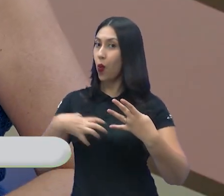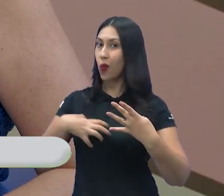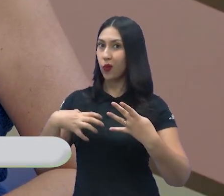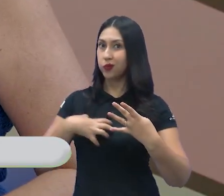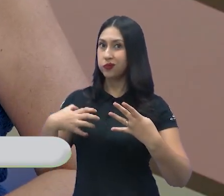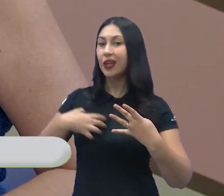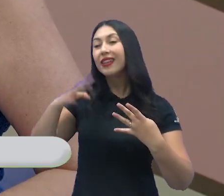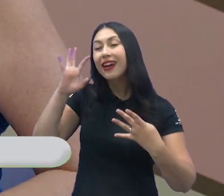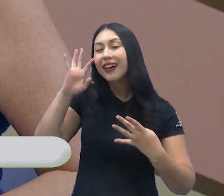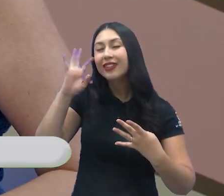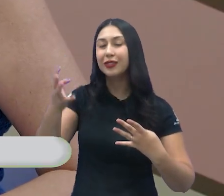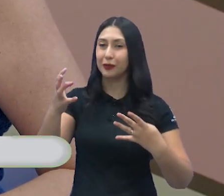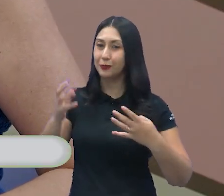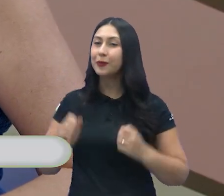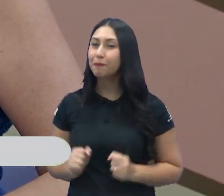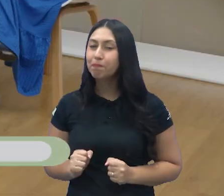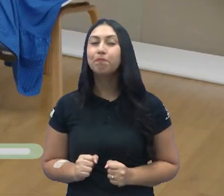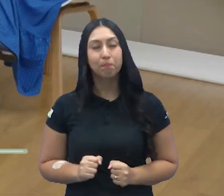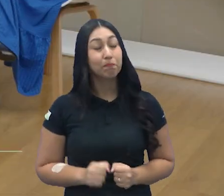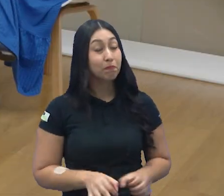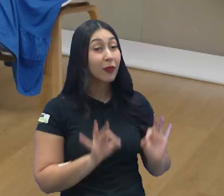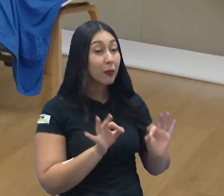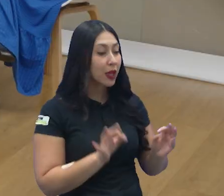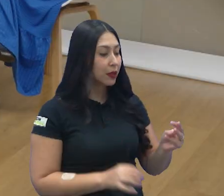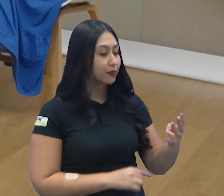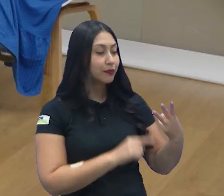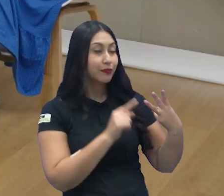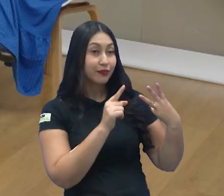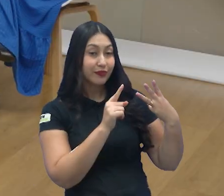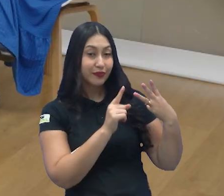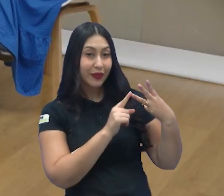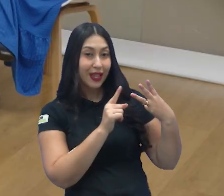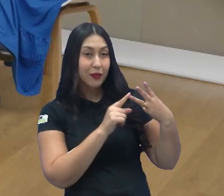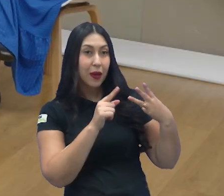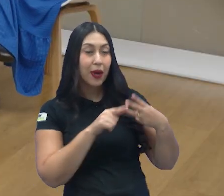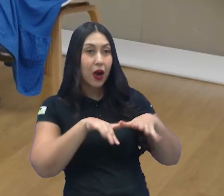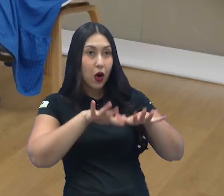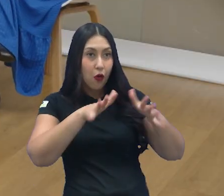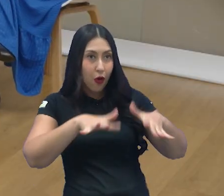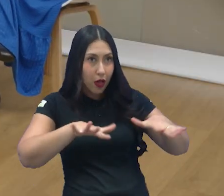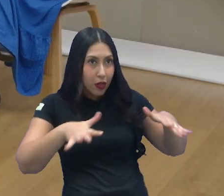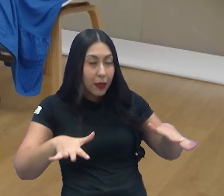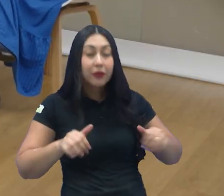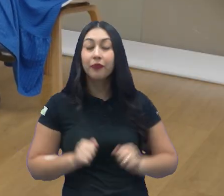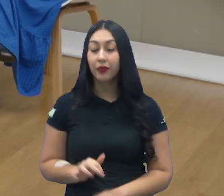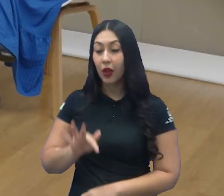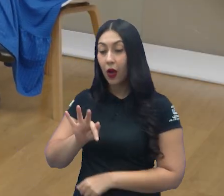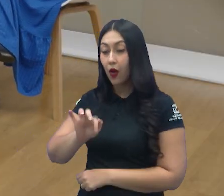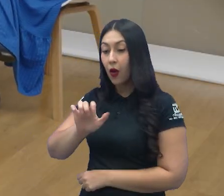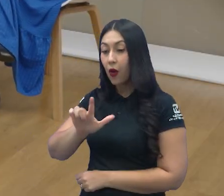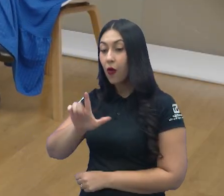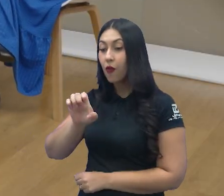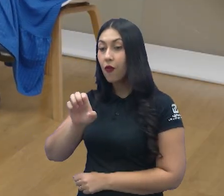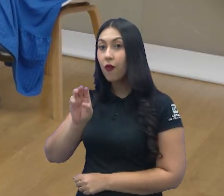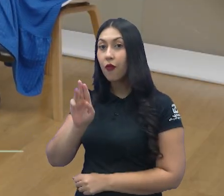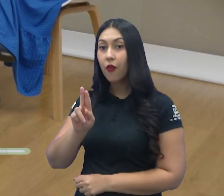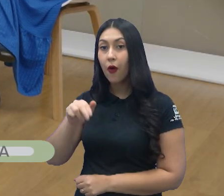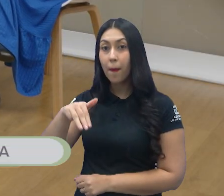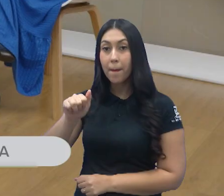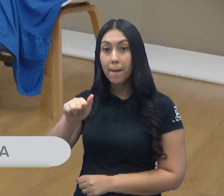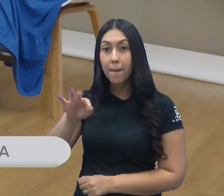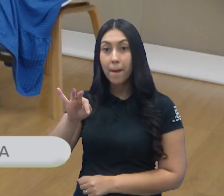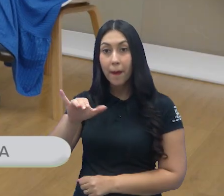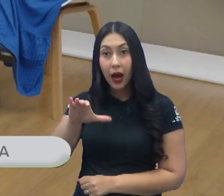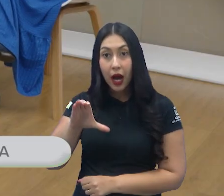jeito de resolver. Perfeito. Agora vamos falar um pouquinho sobre o fleumático. Então, o fleumático, na interação com